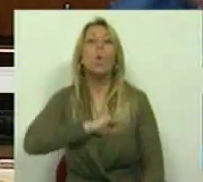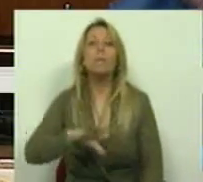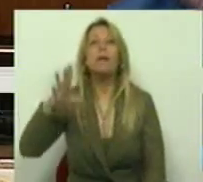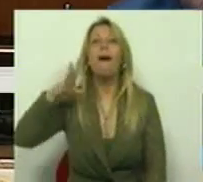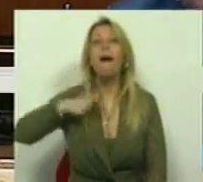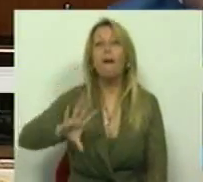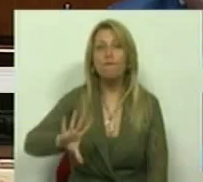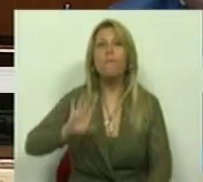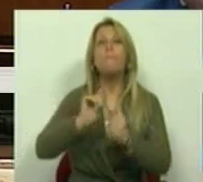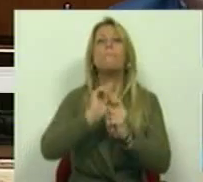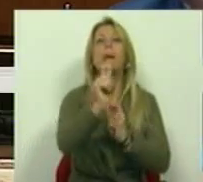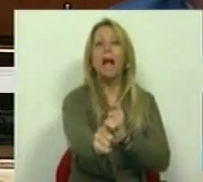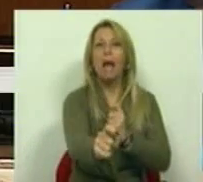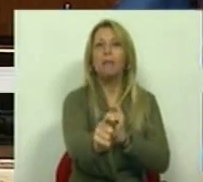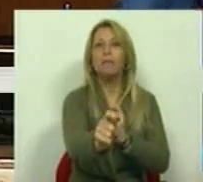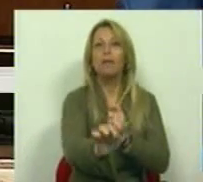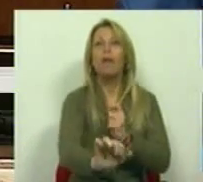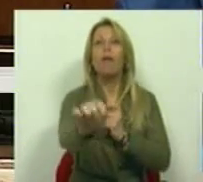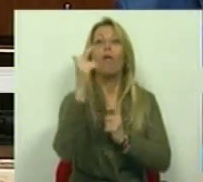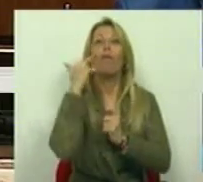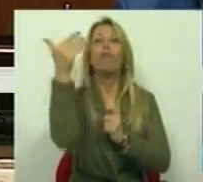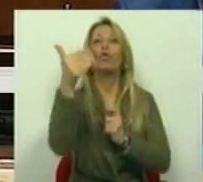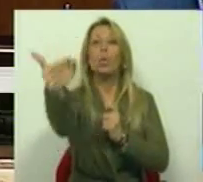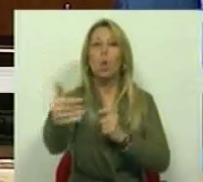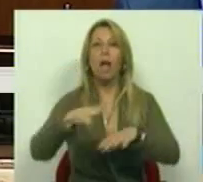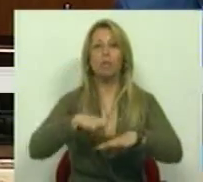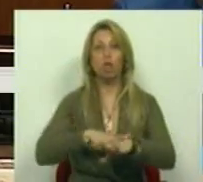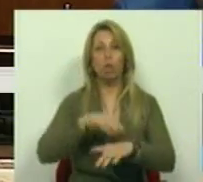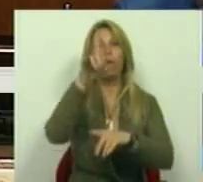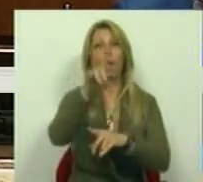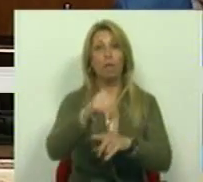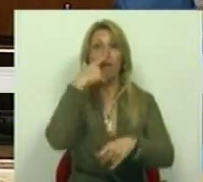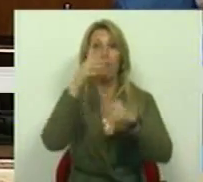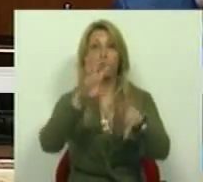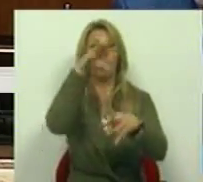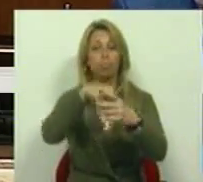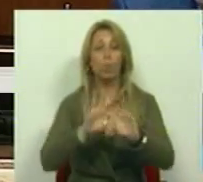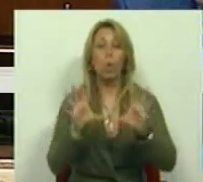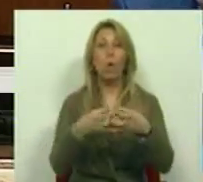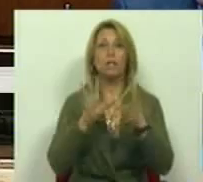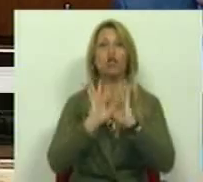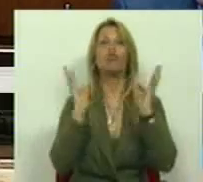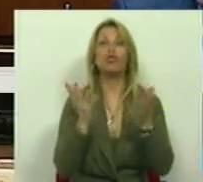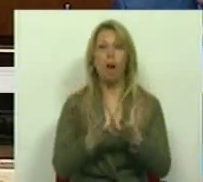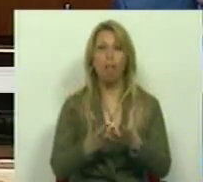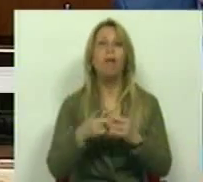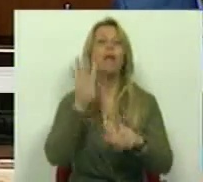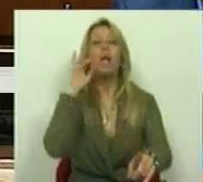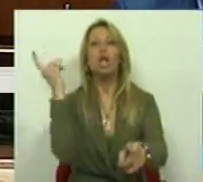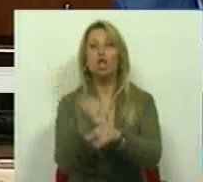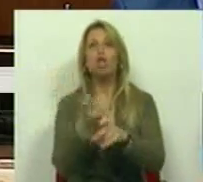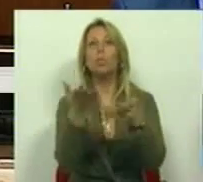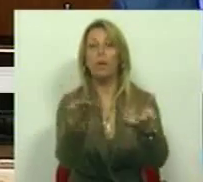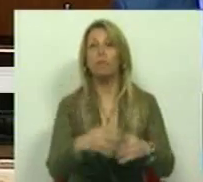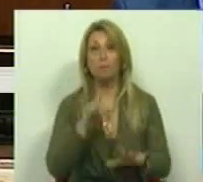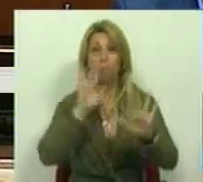pretendem pagar aos seus futuros administradores e aos seus elementos do Conselho Geral e de Supervisão. Pode até perguntar a